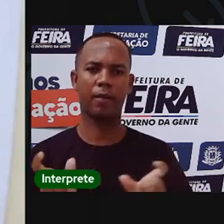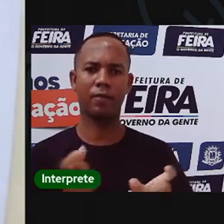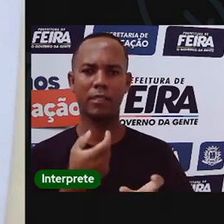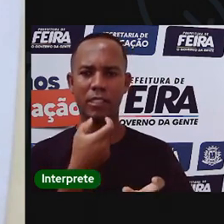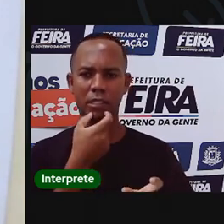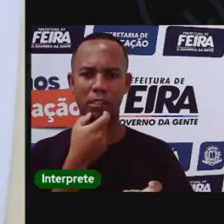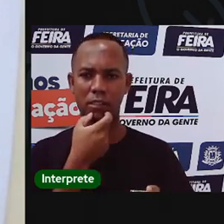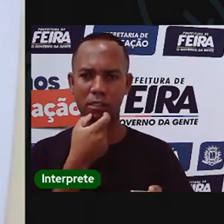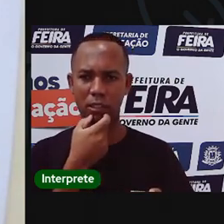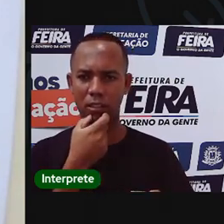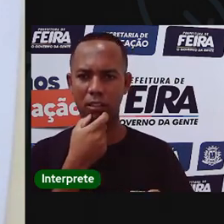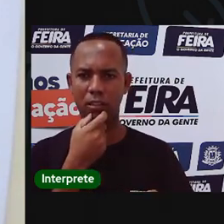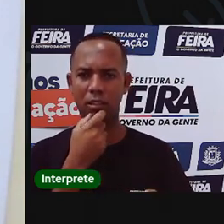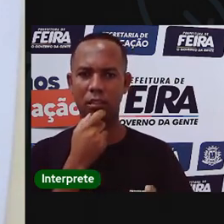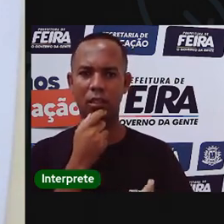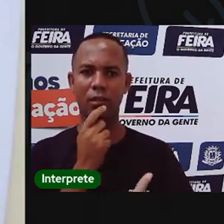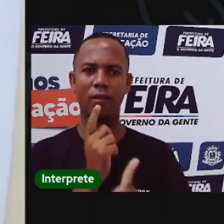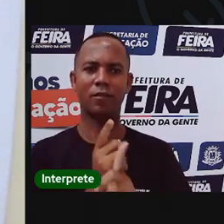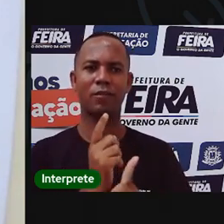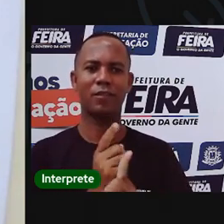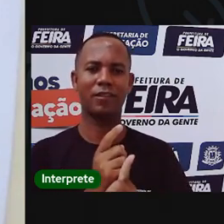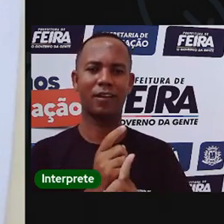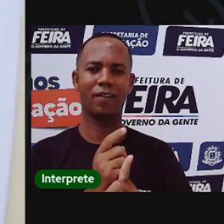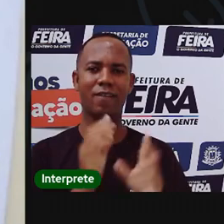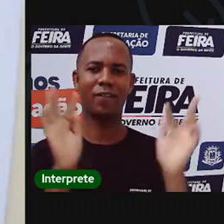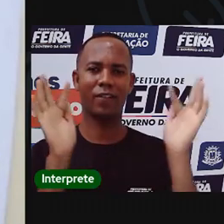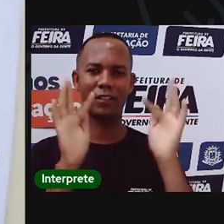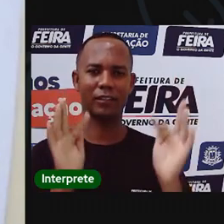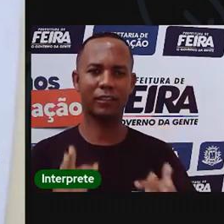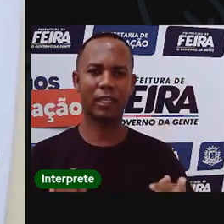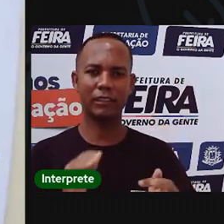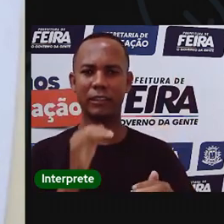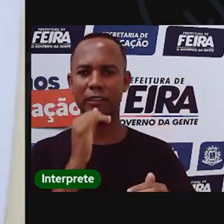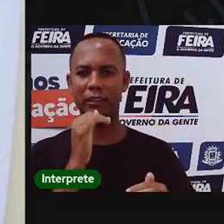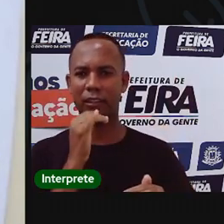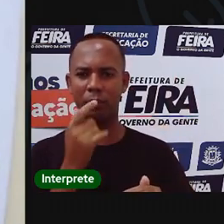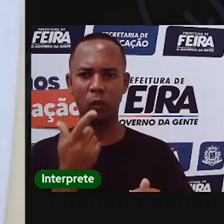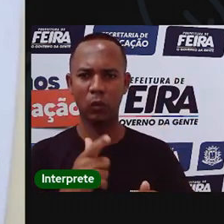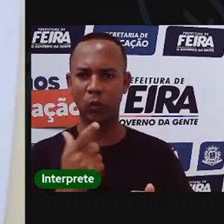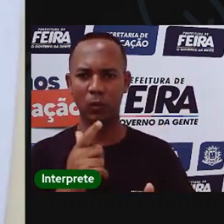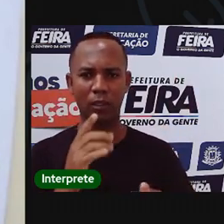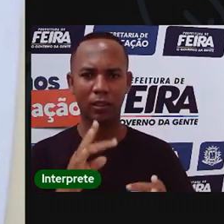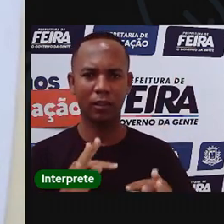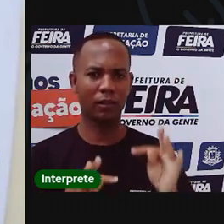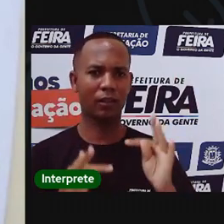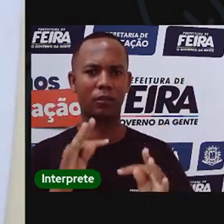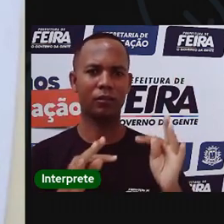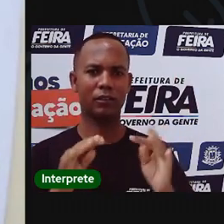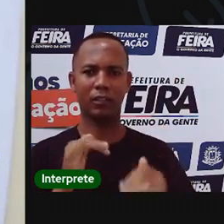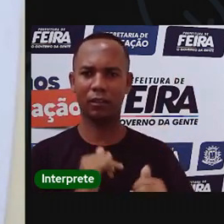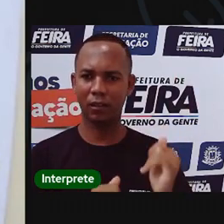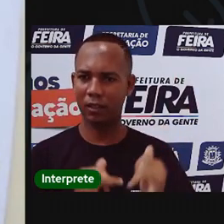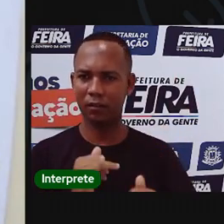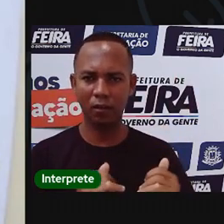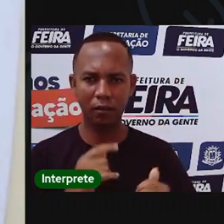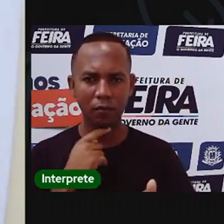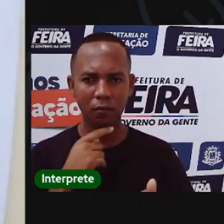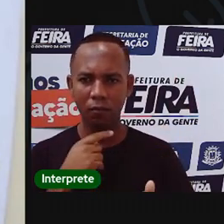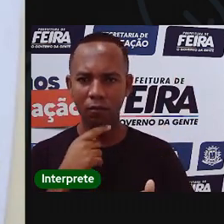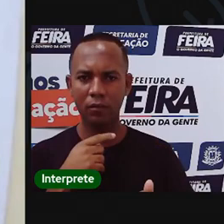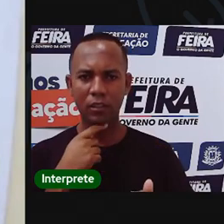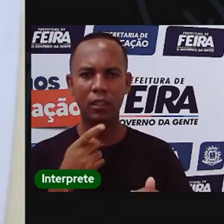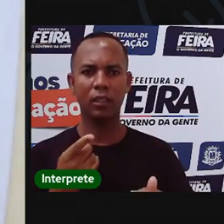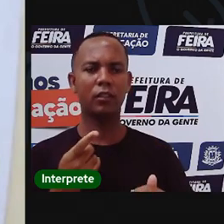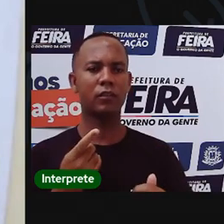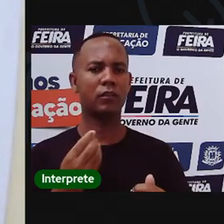expressar algumas emoções. Para quem não tem acesso à tecnologia, não tem acesso à internet, não tem como acessar esse jogo,